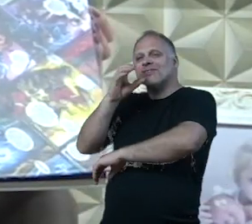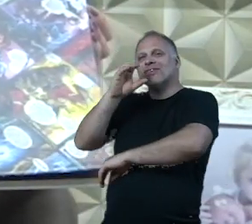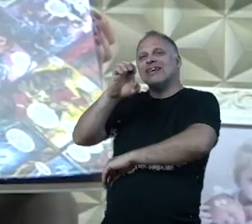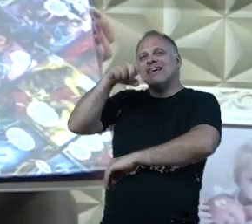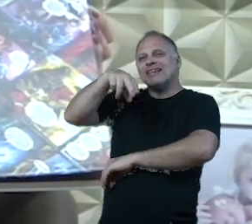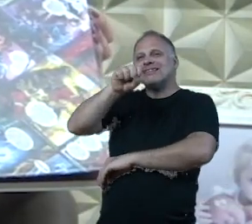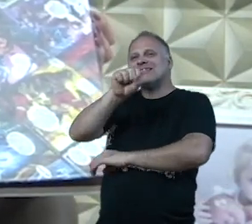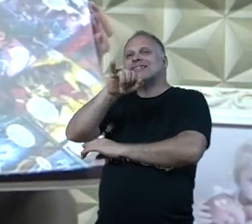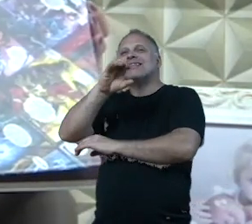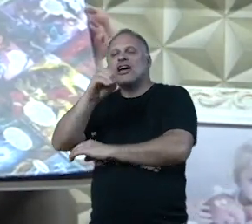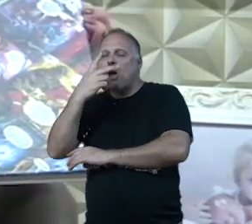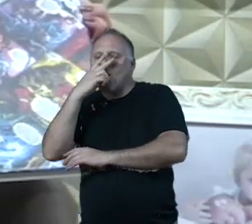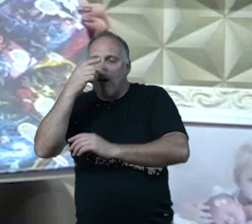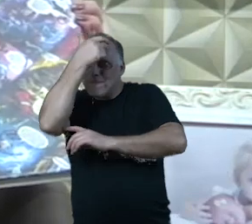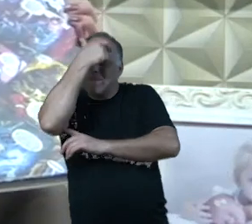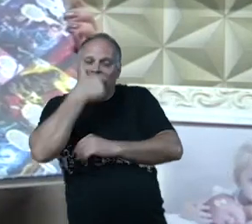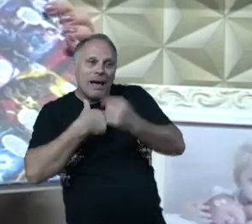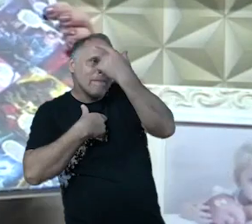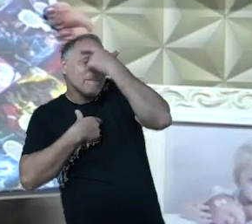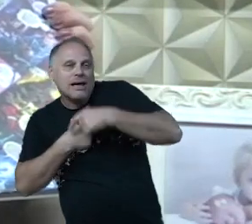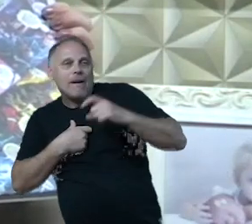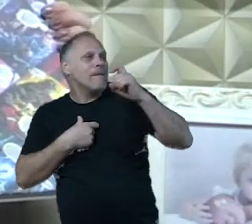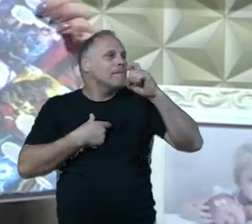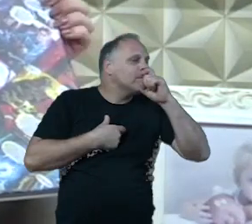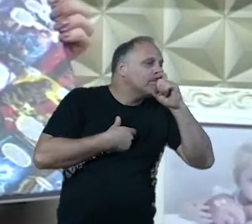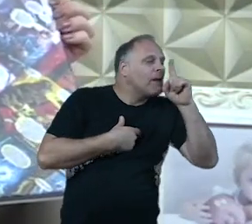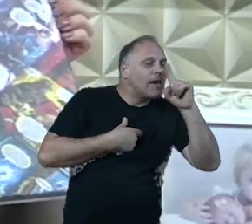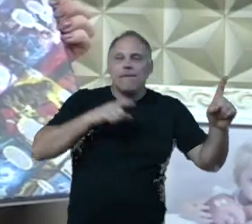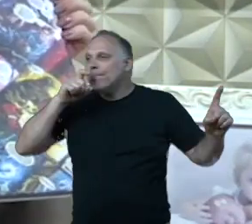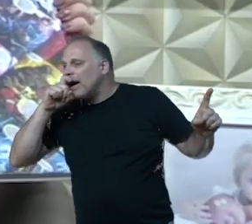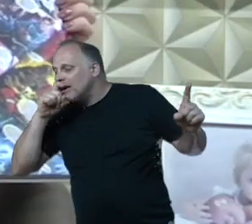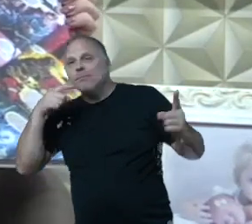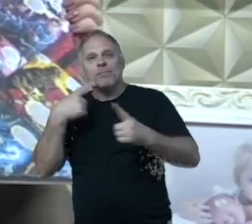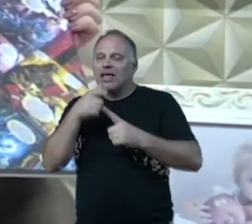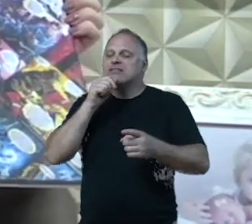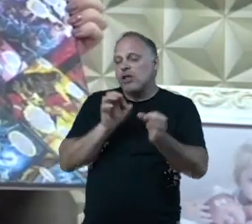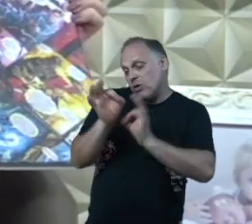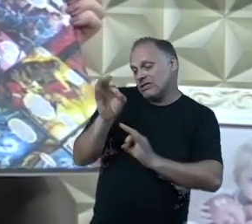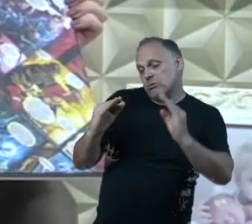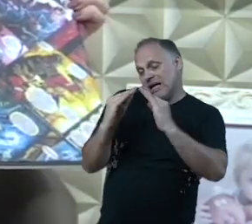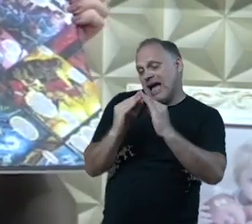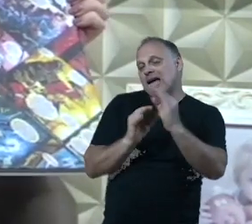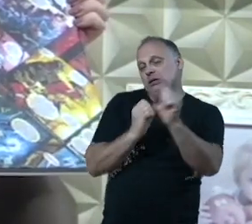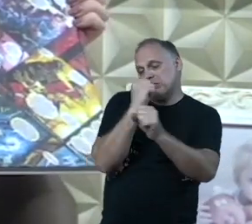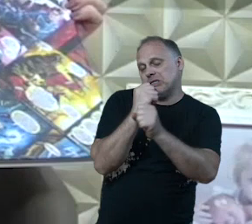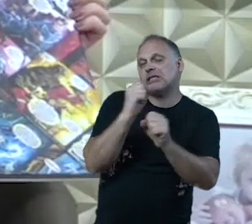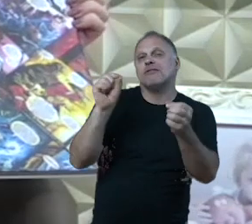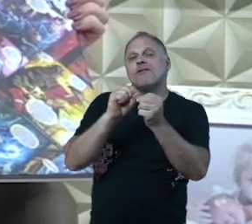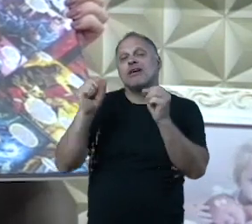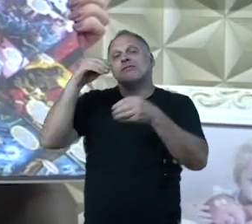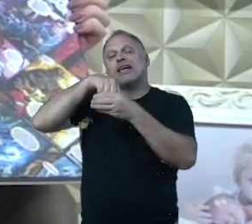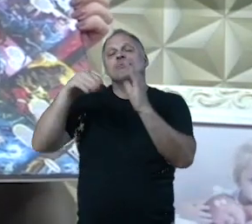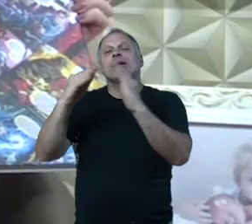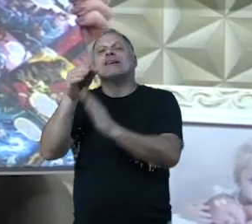foi bem a cara da família, assim. Eles não estavam com a casa deles pronta ainda, então foi feito na